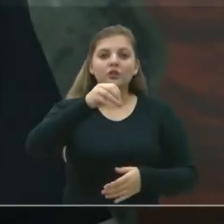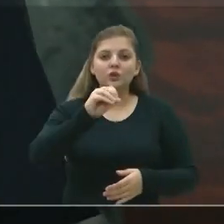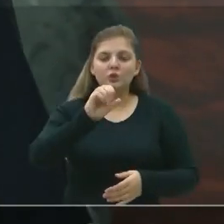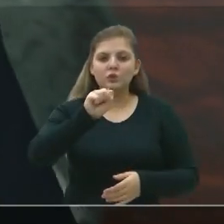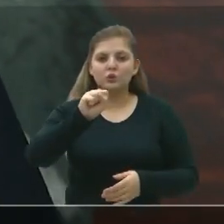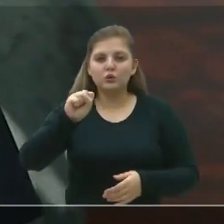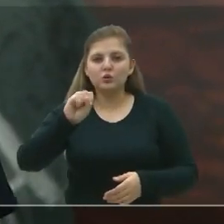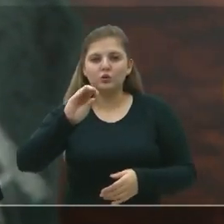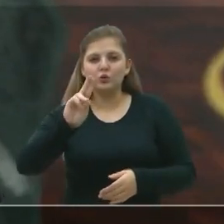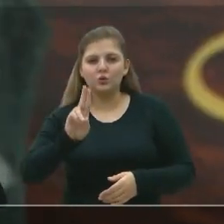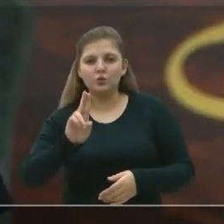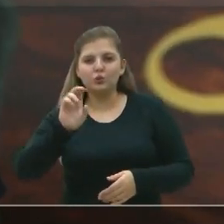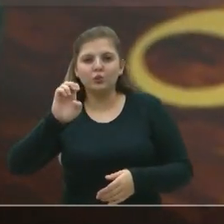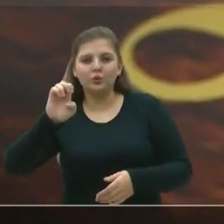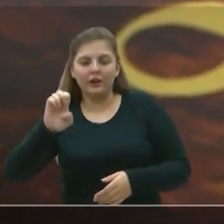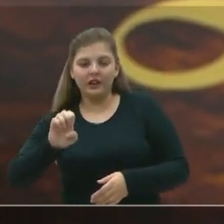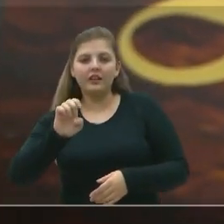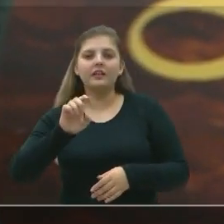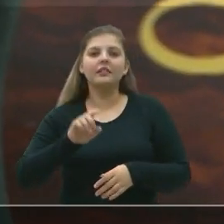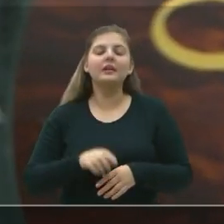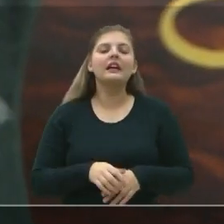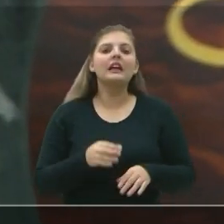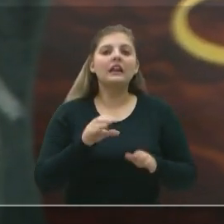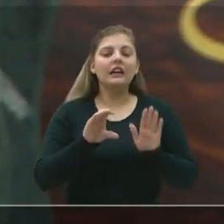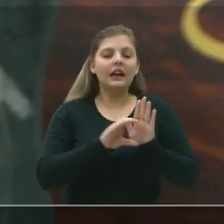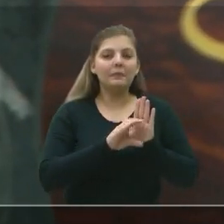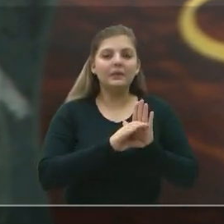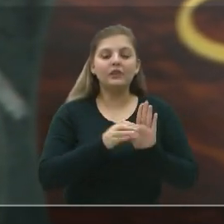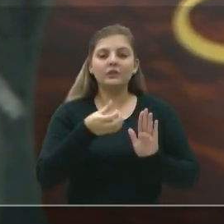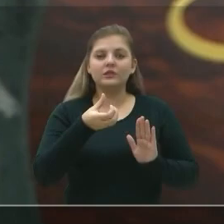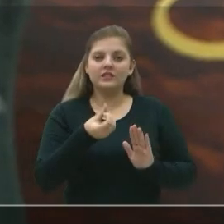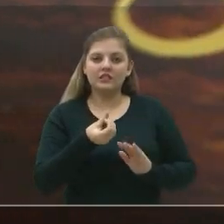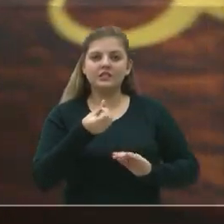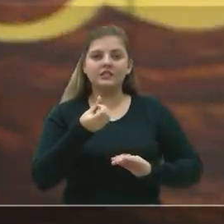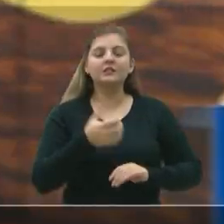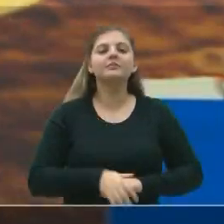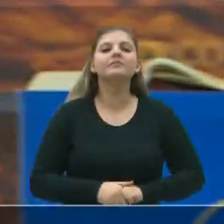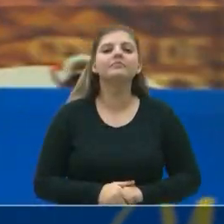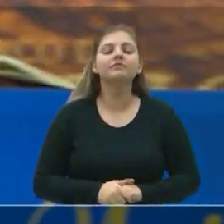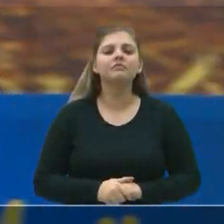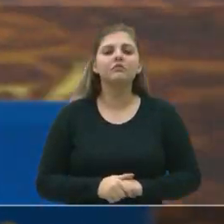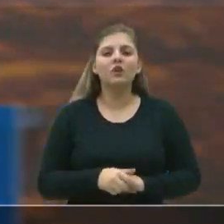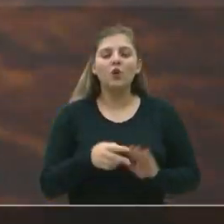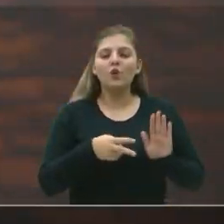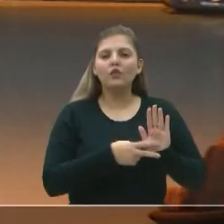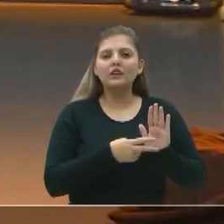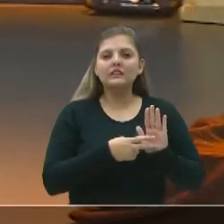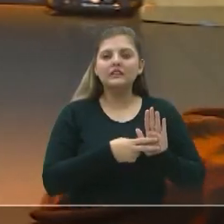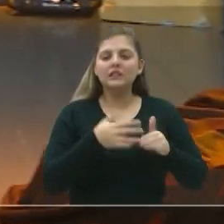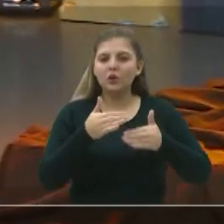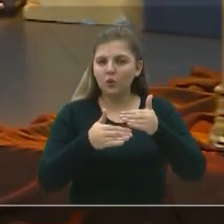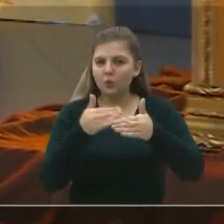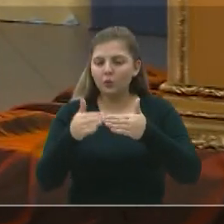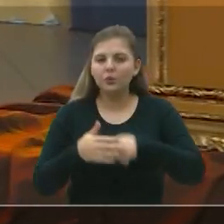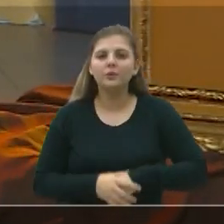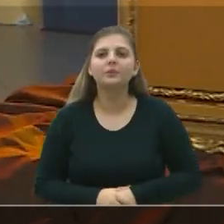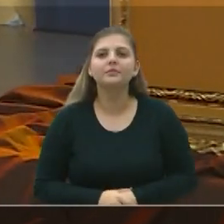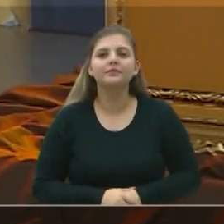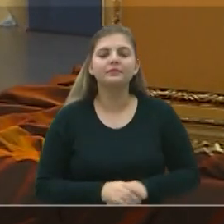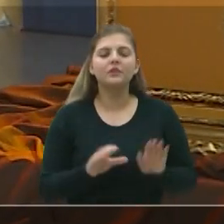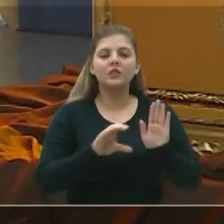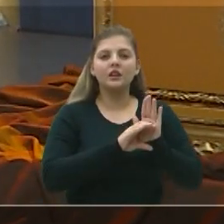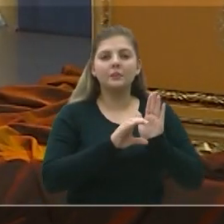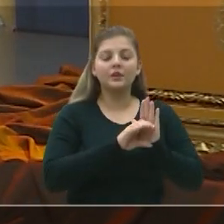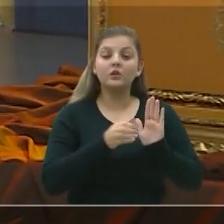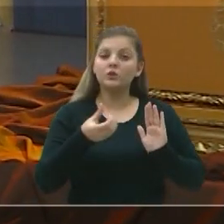6, versículos primeiros seguintes. O que tem lá, Padre Rodrigo, no livro de Josué, no capítulo